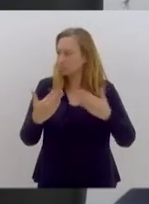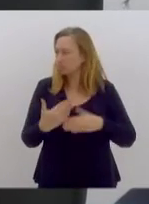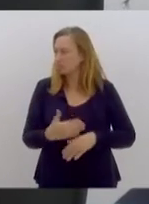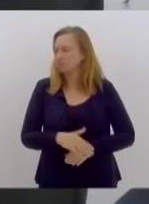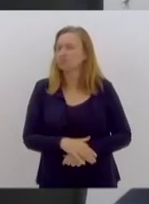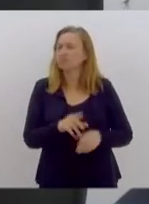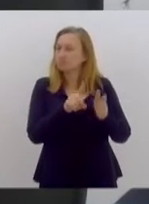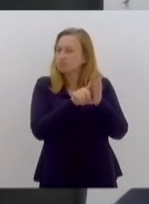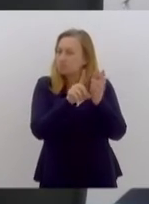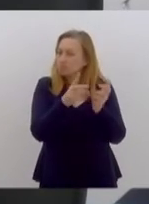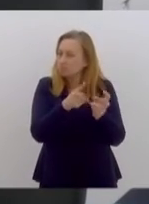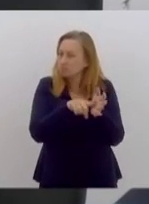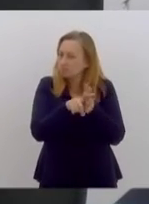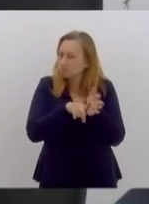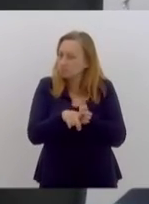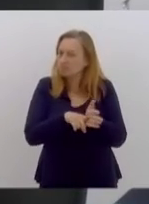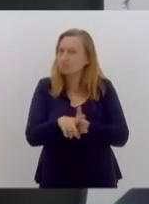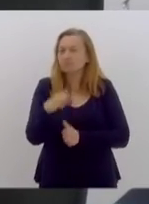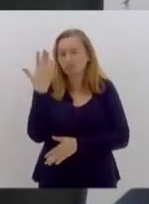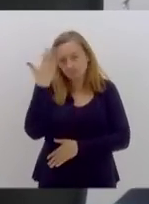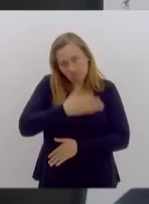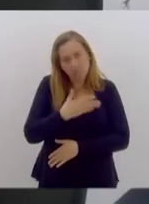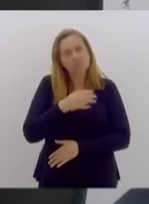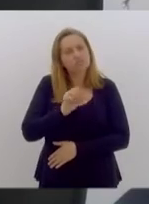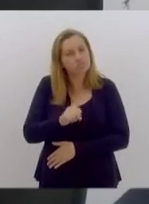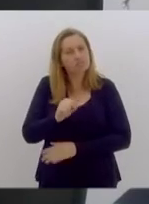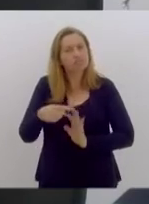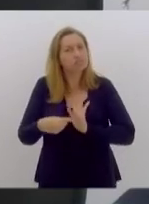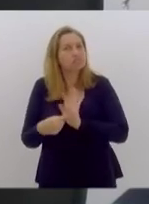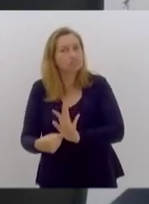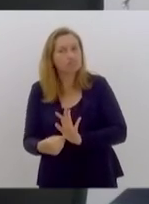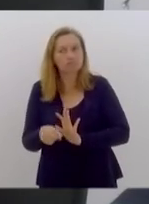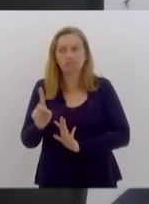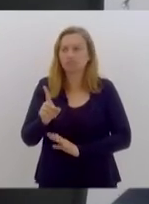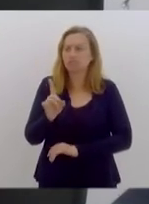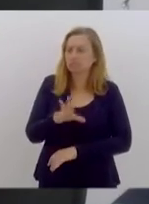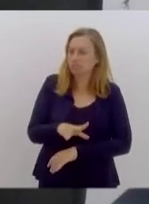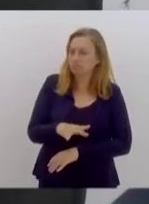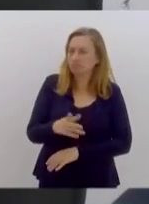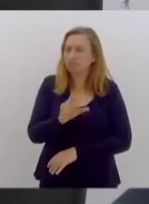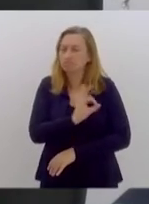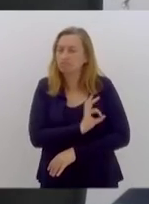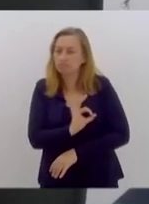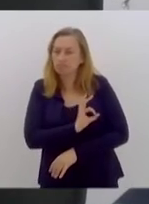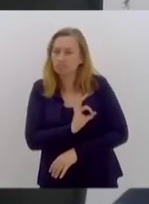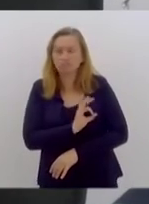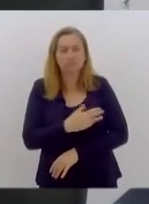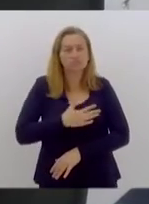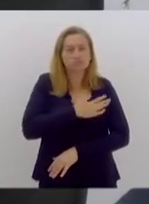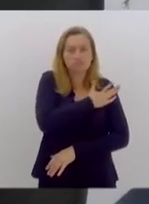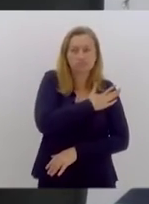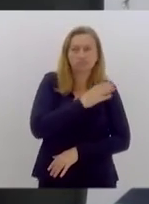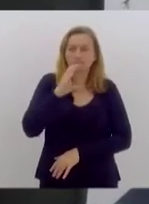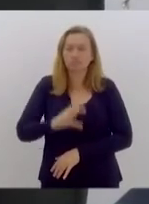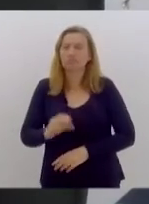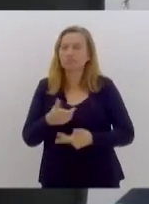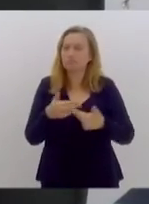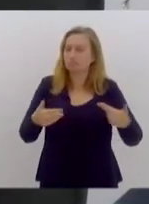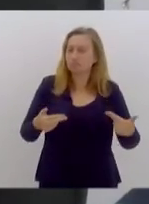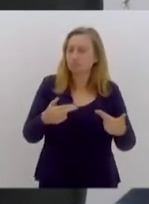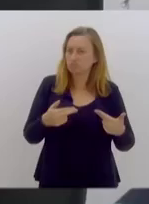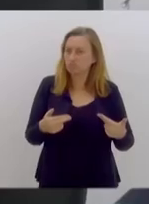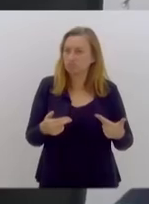vistoriando e comprovadamente demonstrando não só Polícia Militar quanto você viu né de várias estações